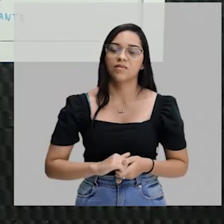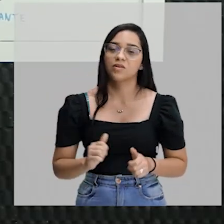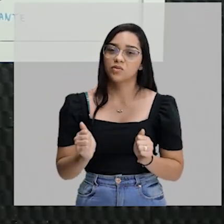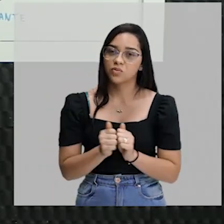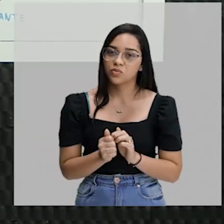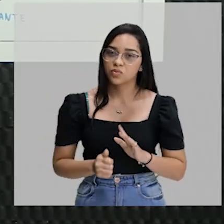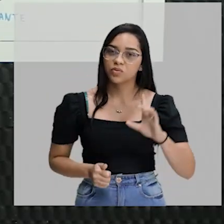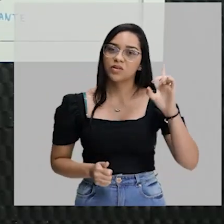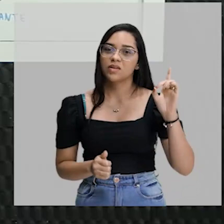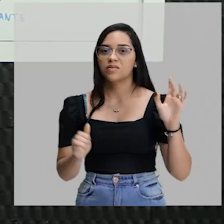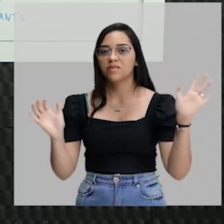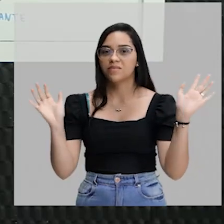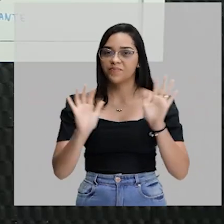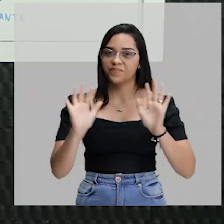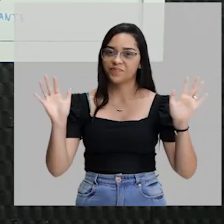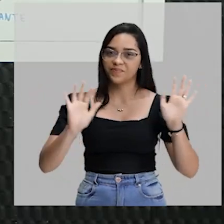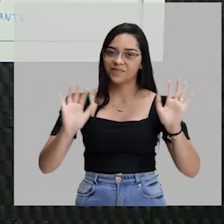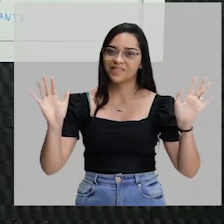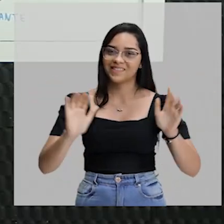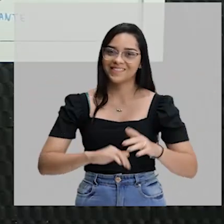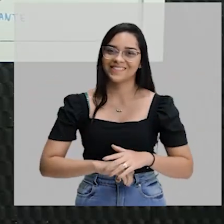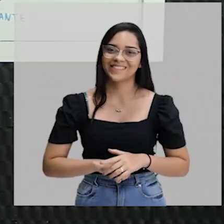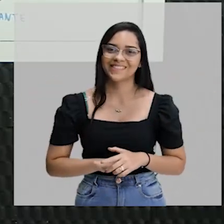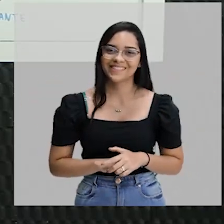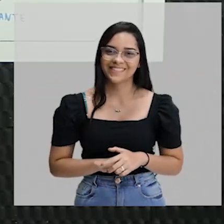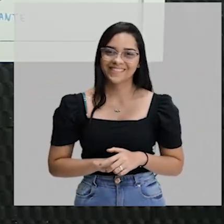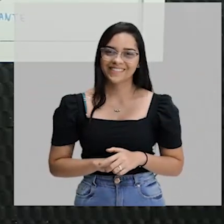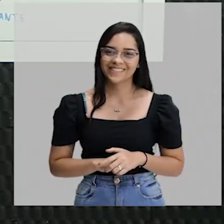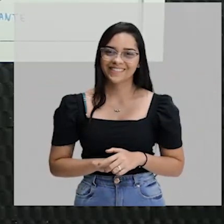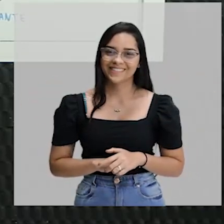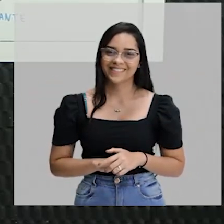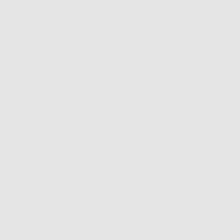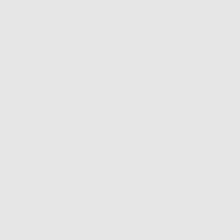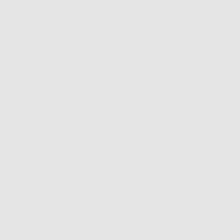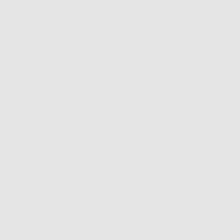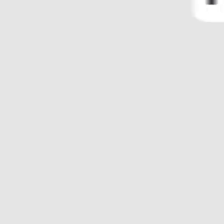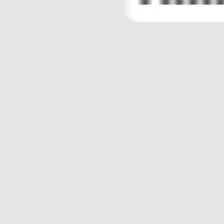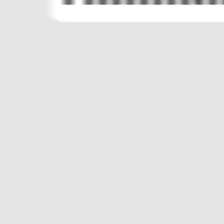Fiquem com Deus e aguardo vocês na próxima aula. Até mais. Tchau, tchau.